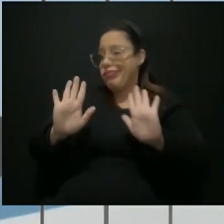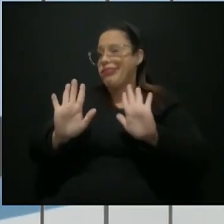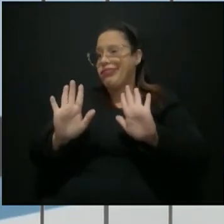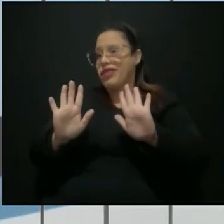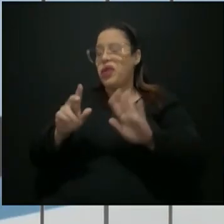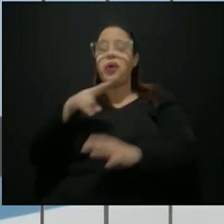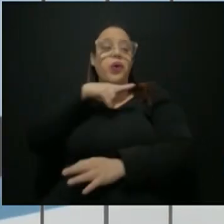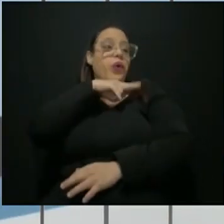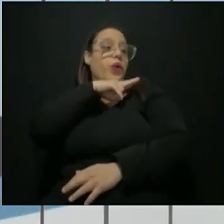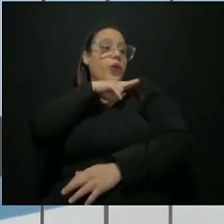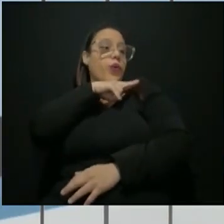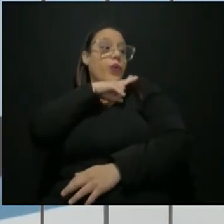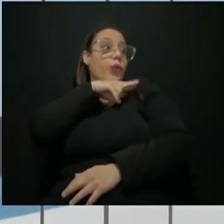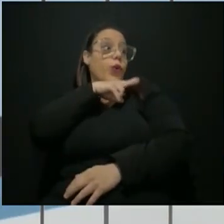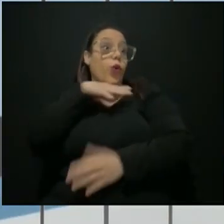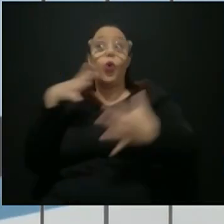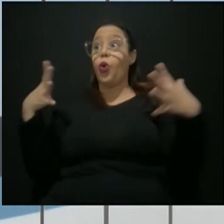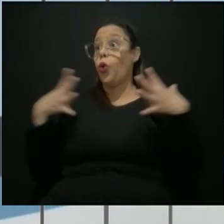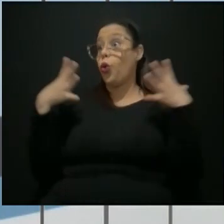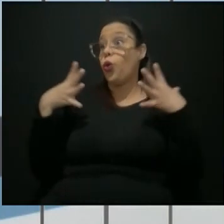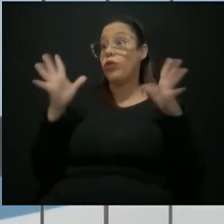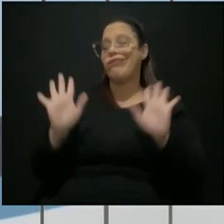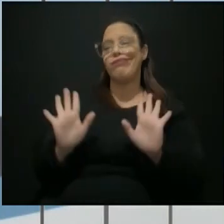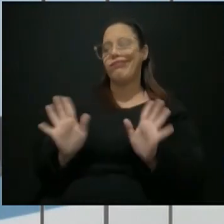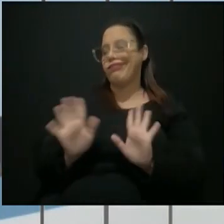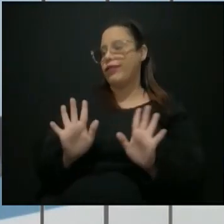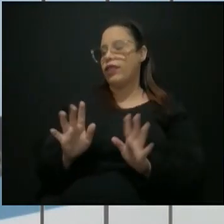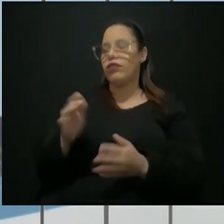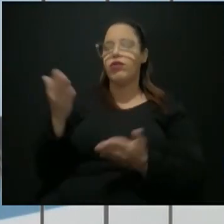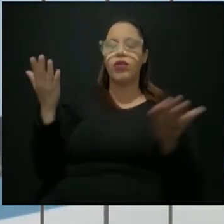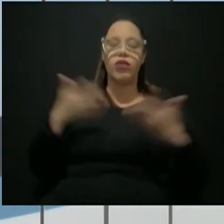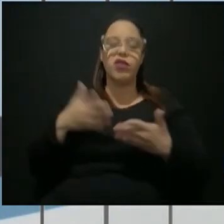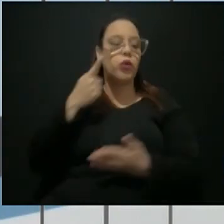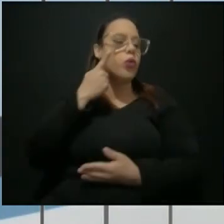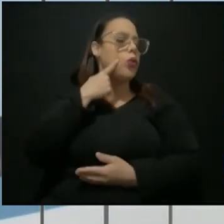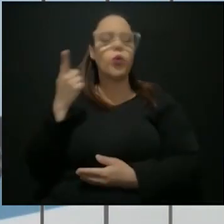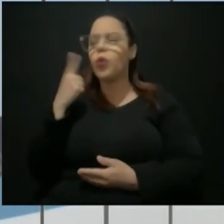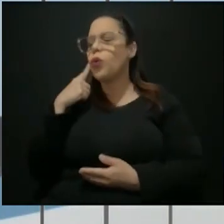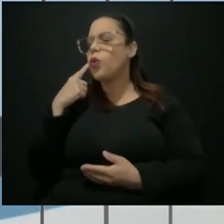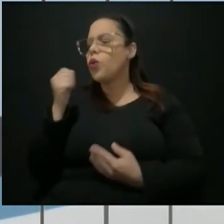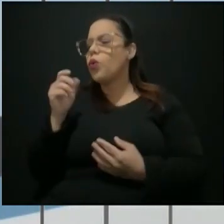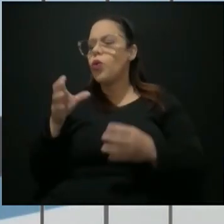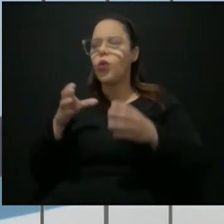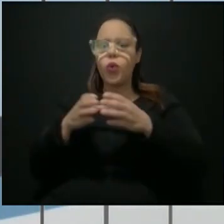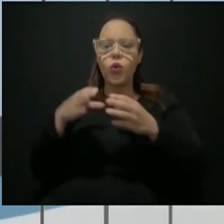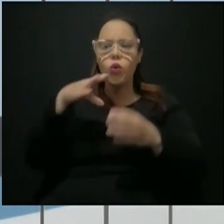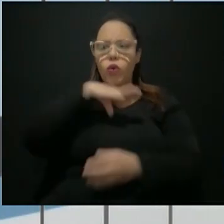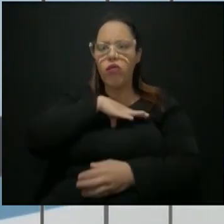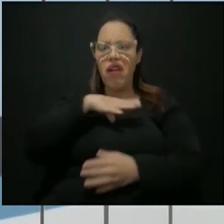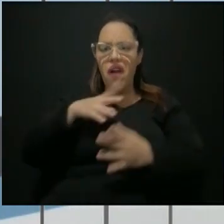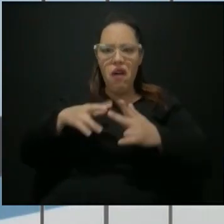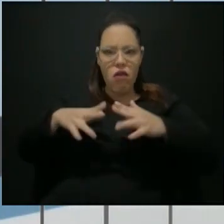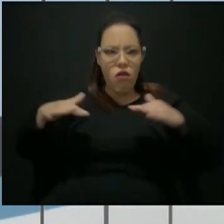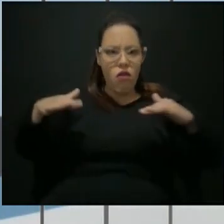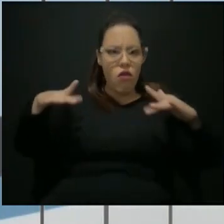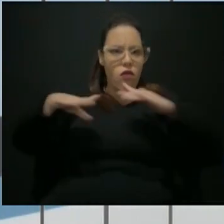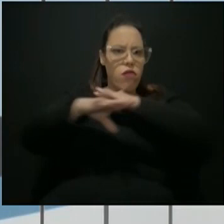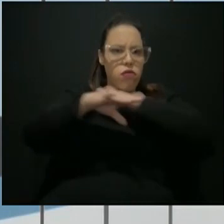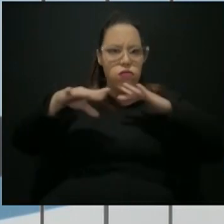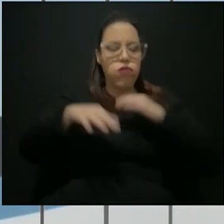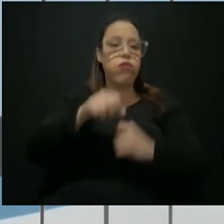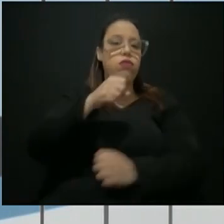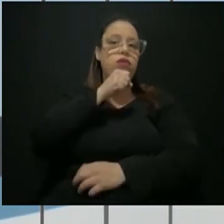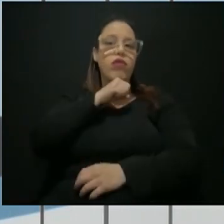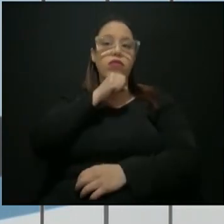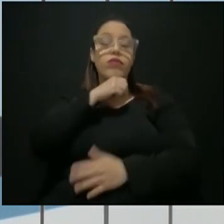naquela expectativa meio que passiva. Sim. Né? E hoje a gente observa que a cidade ela é muito movimentada pelas pessoas idosas. Então,